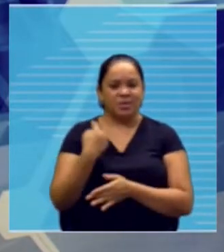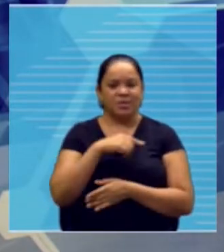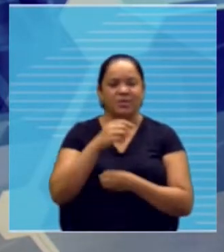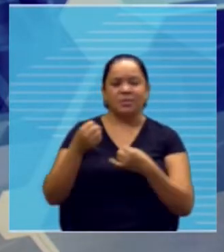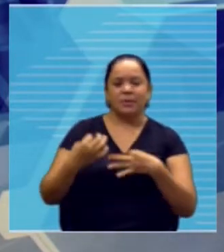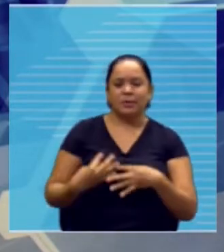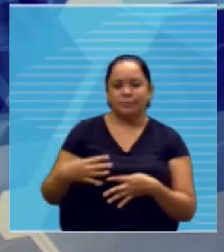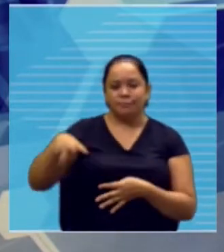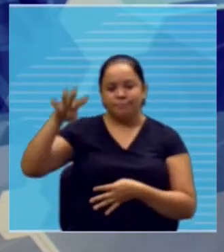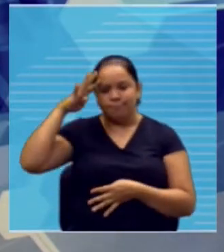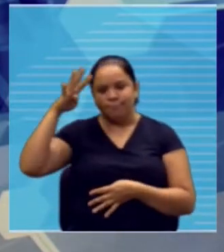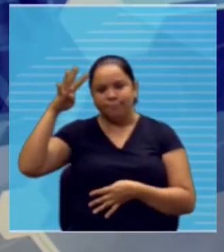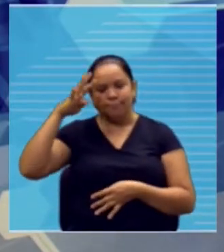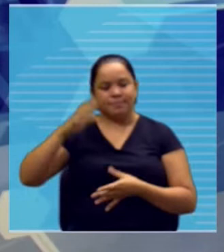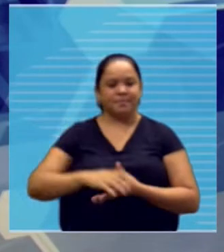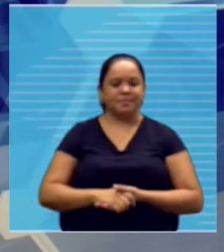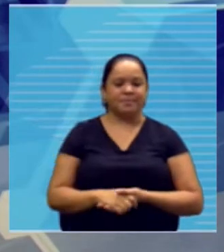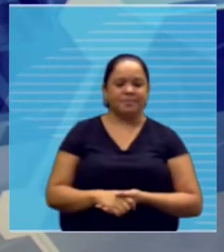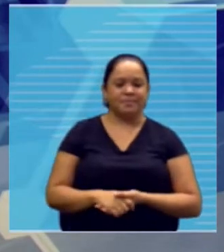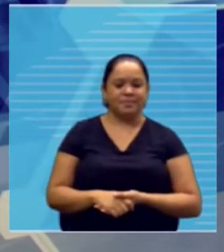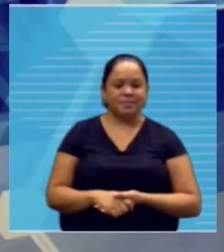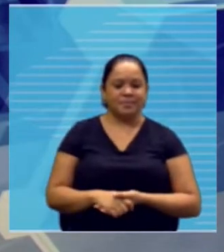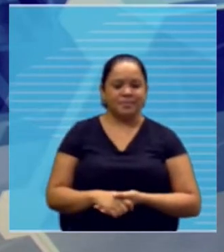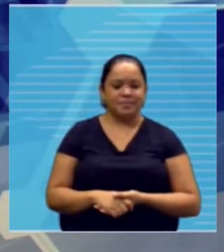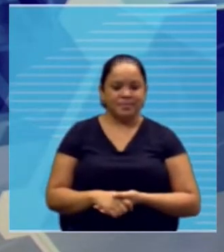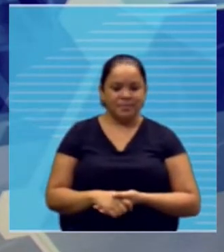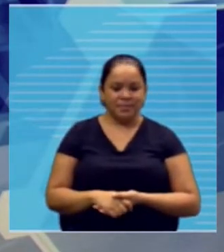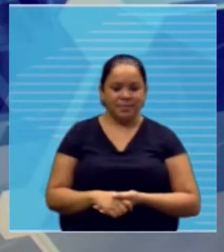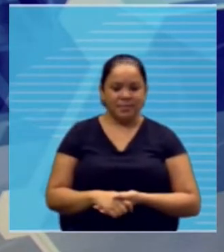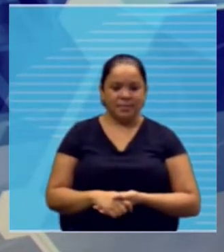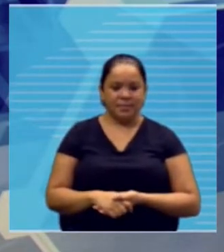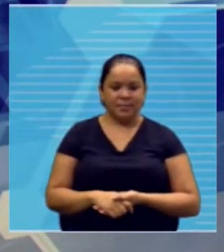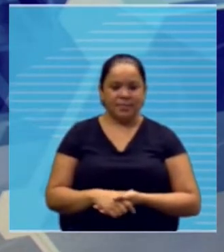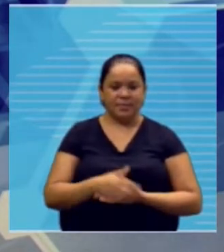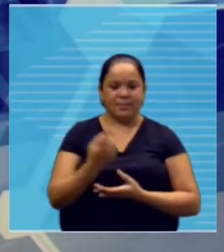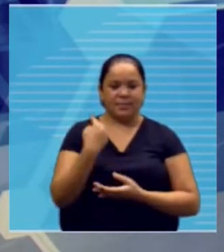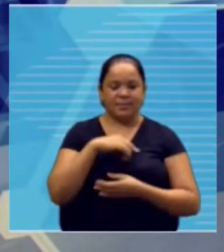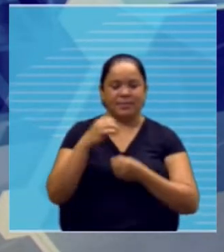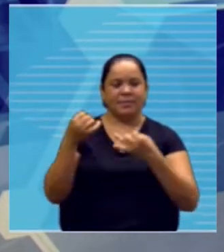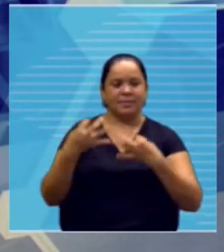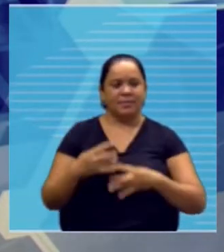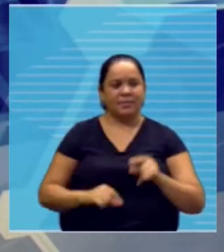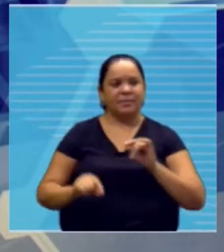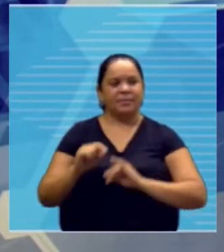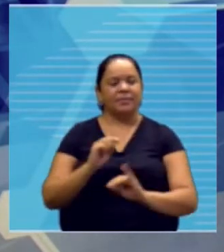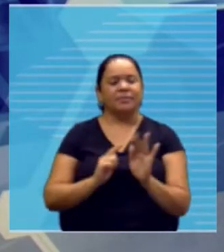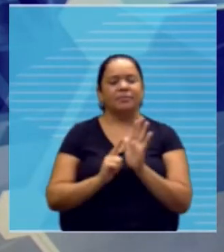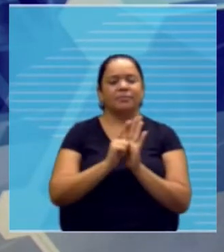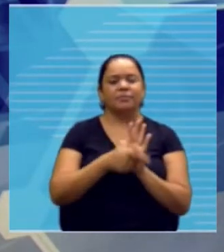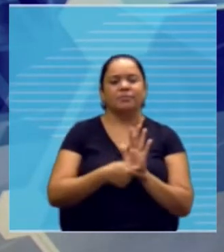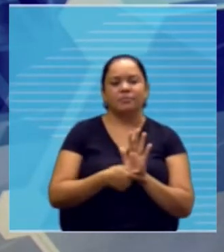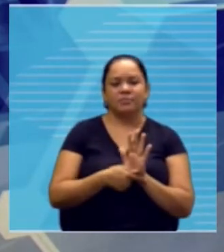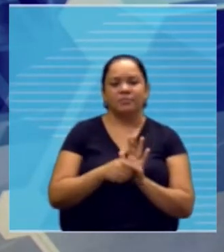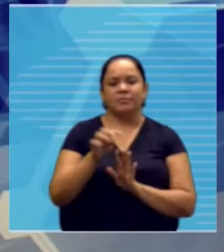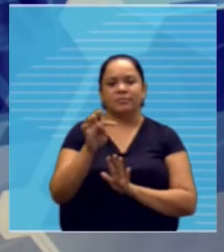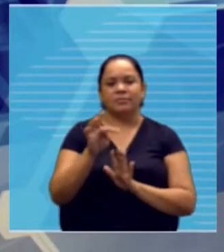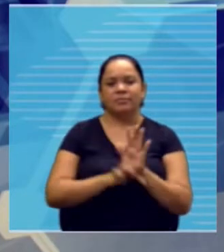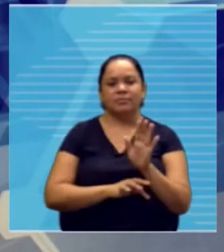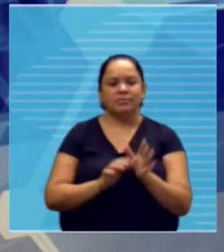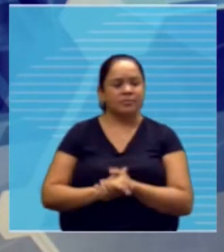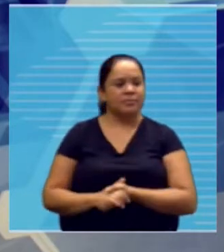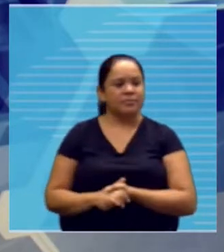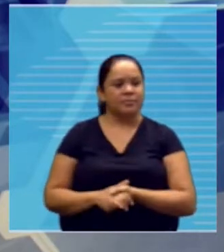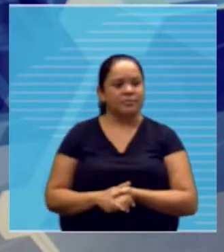galerinha na quarta feira a gente tava falando sobre alguns gêneros textuais a gente falou sobre